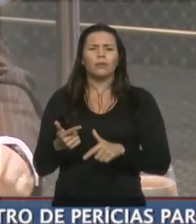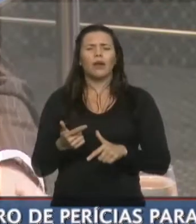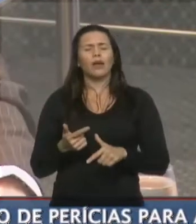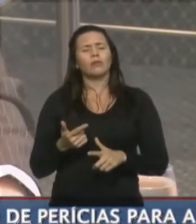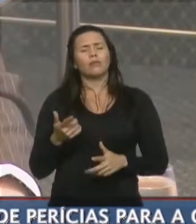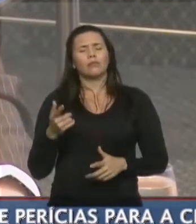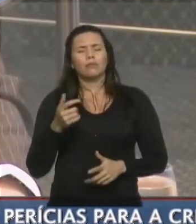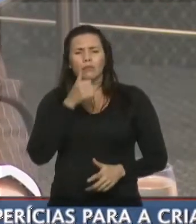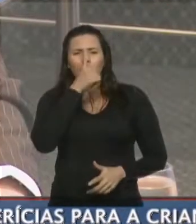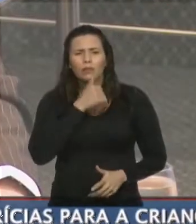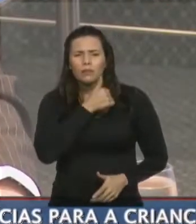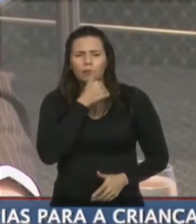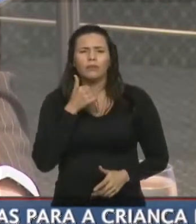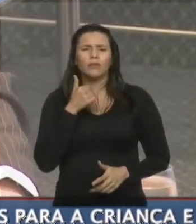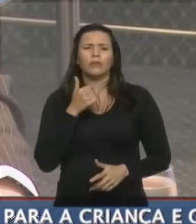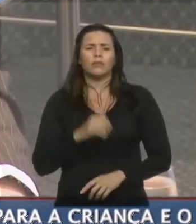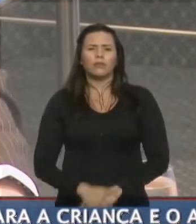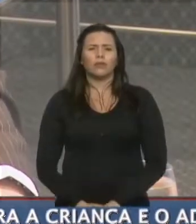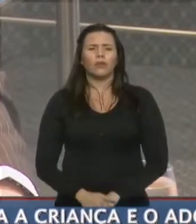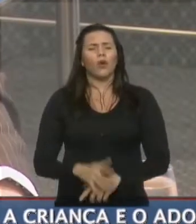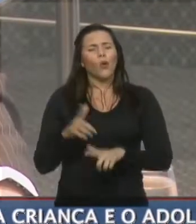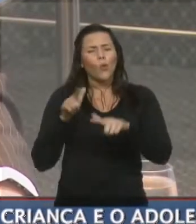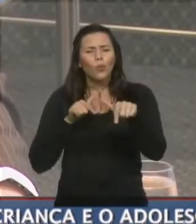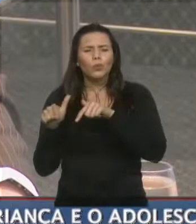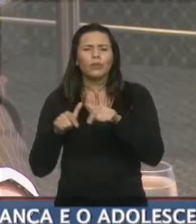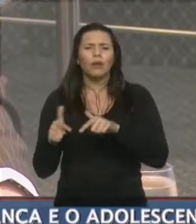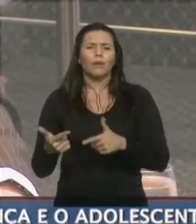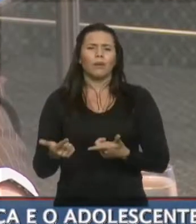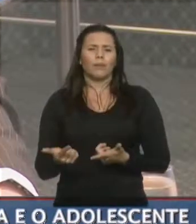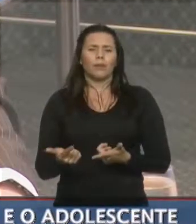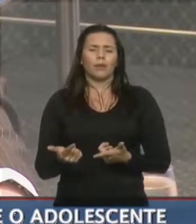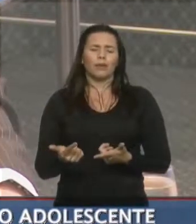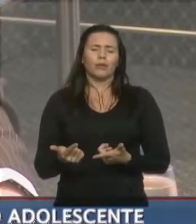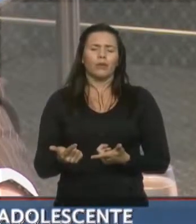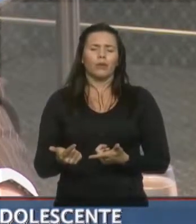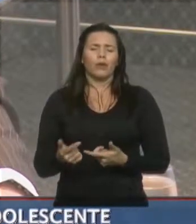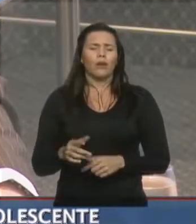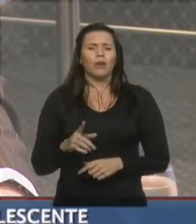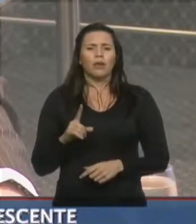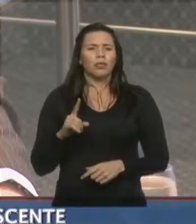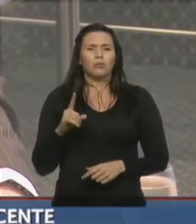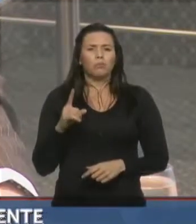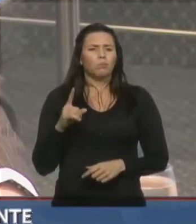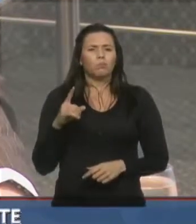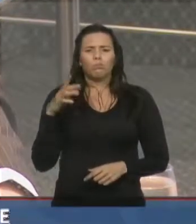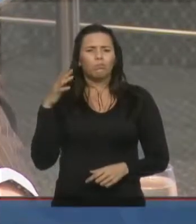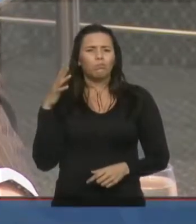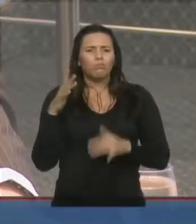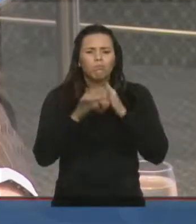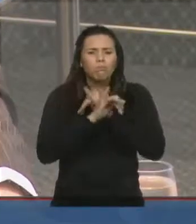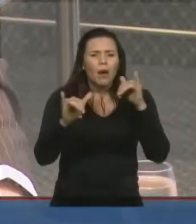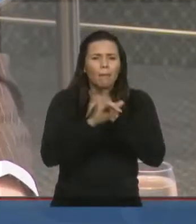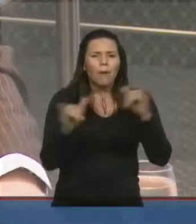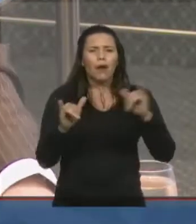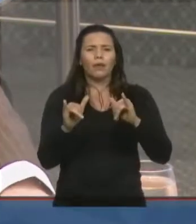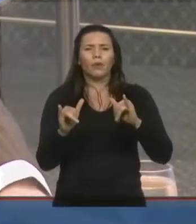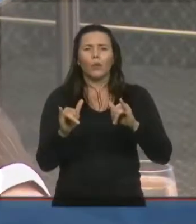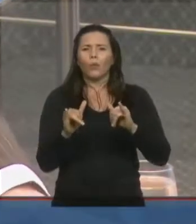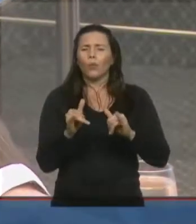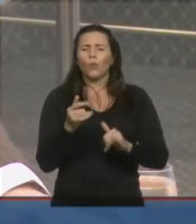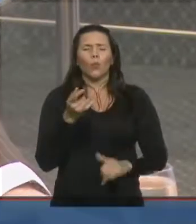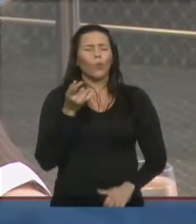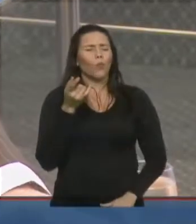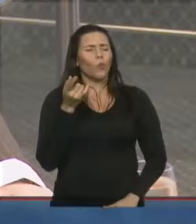Ah, os peritos identificaram, os peritos, isso não sai. Né? Quando sai, sai pouco. Né? Então,